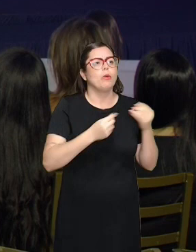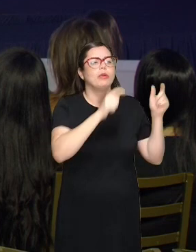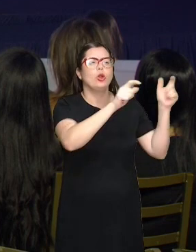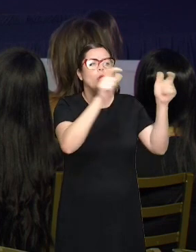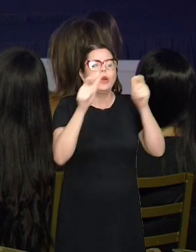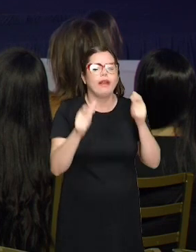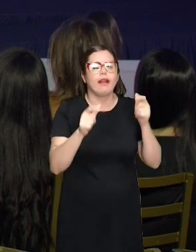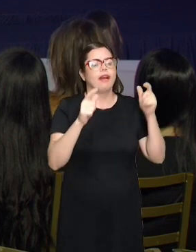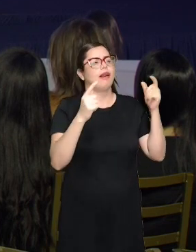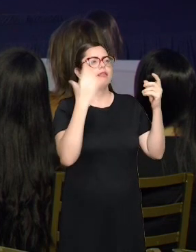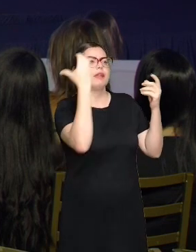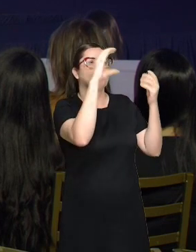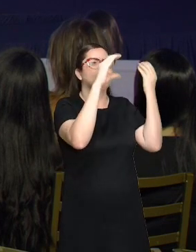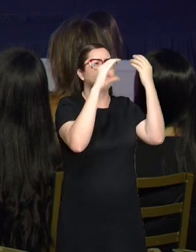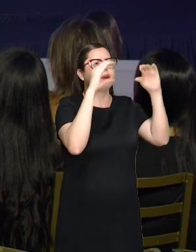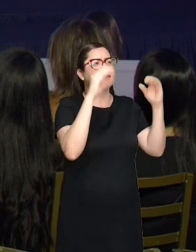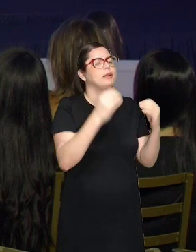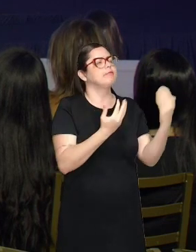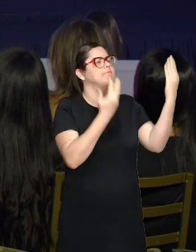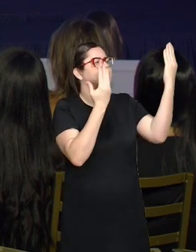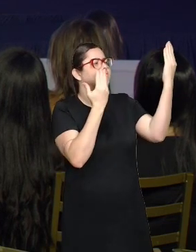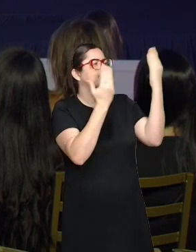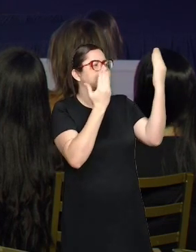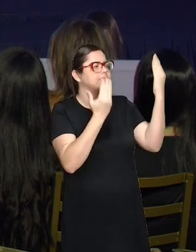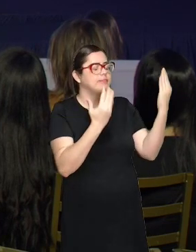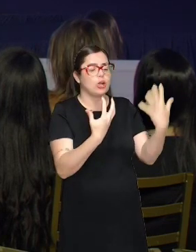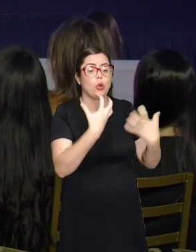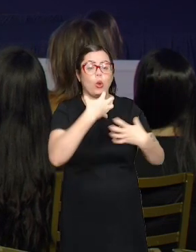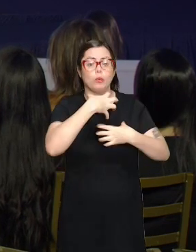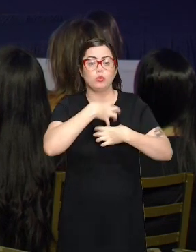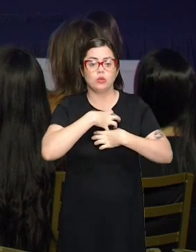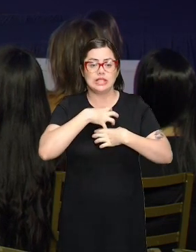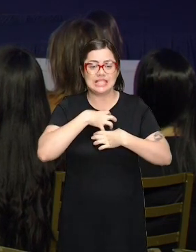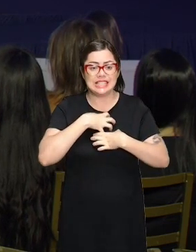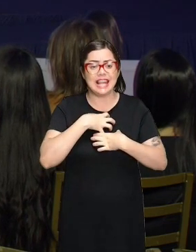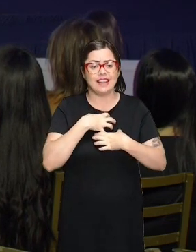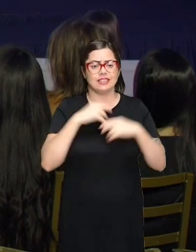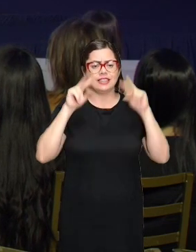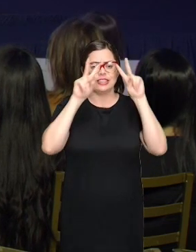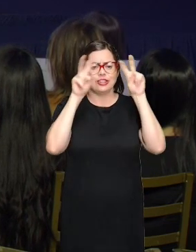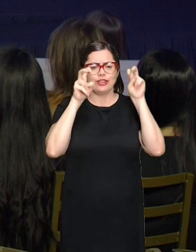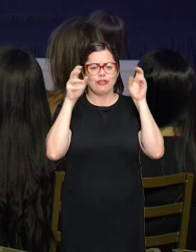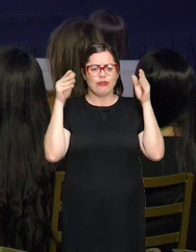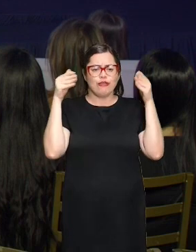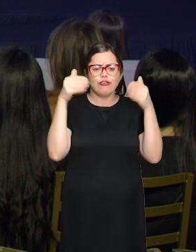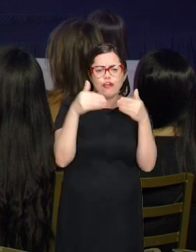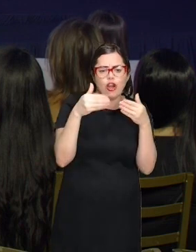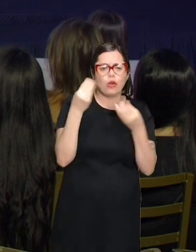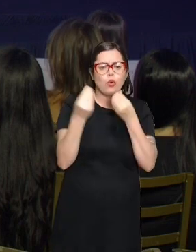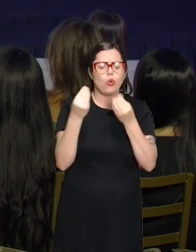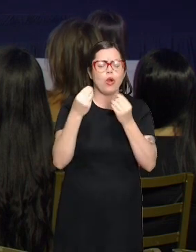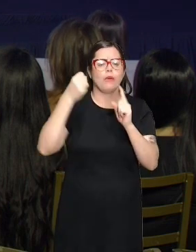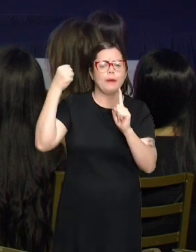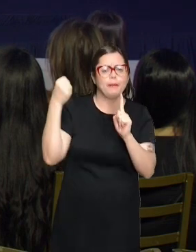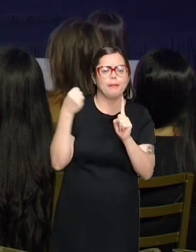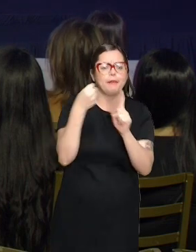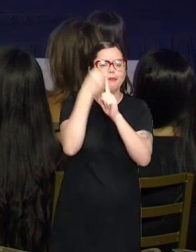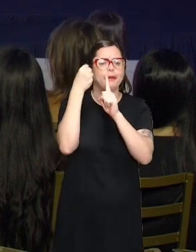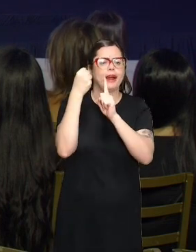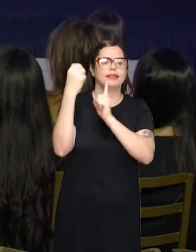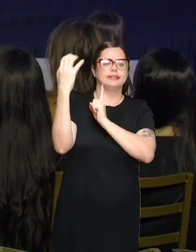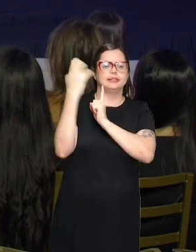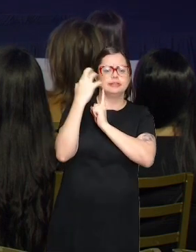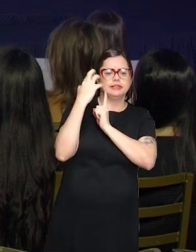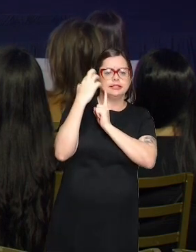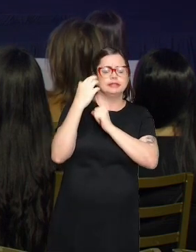quiser trazer um pouquinho como se sente em relação a esse tema, assim, quais são os efeitos disso, dicas,